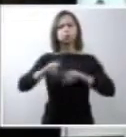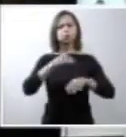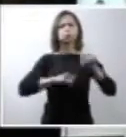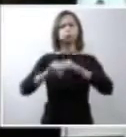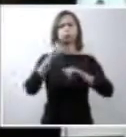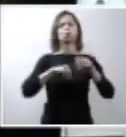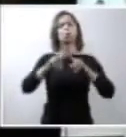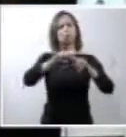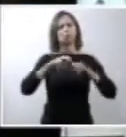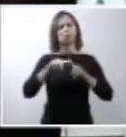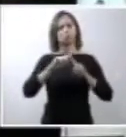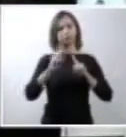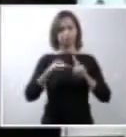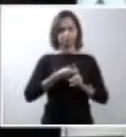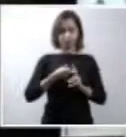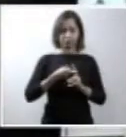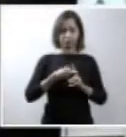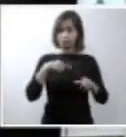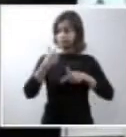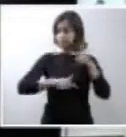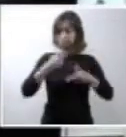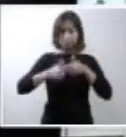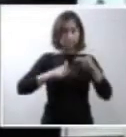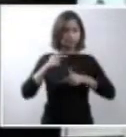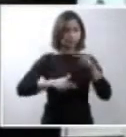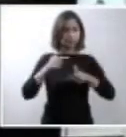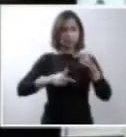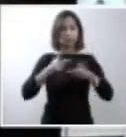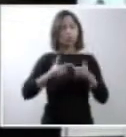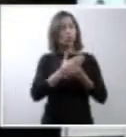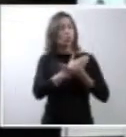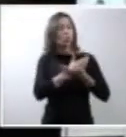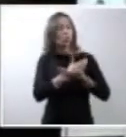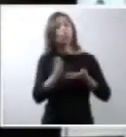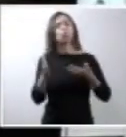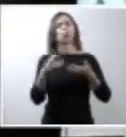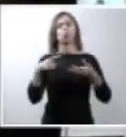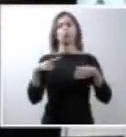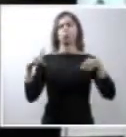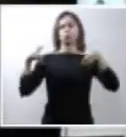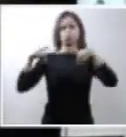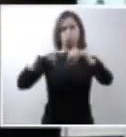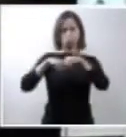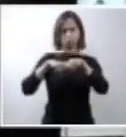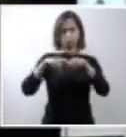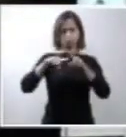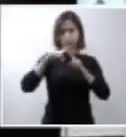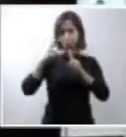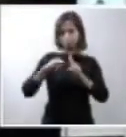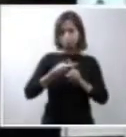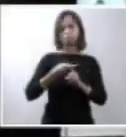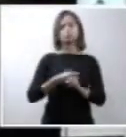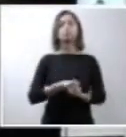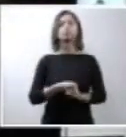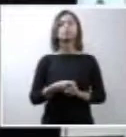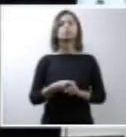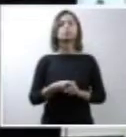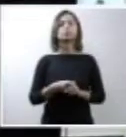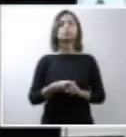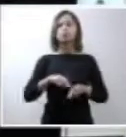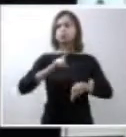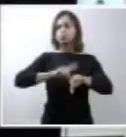essa unidade endócrina funciona desde o início da concepção